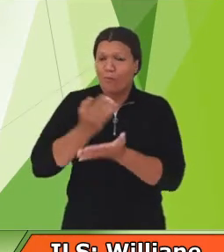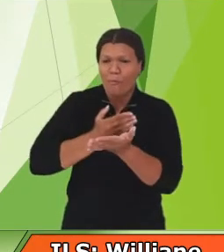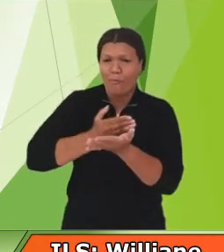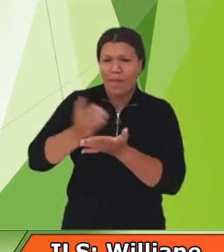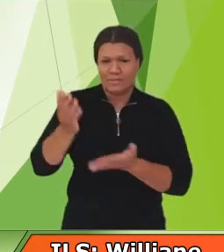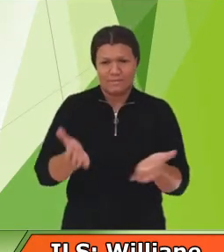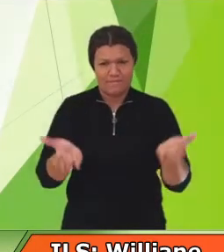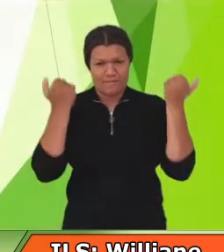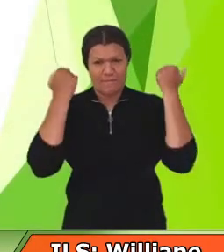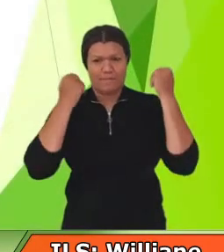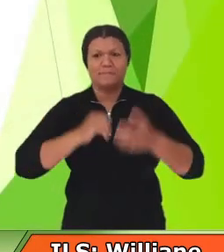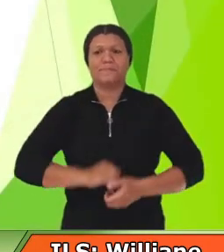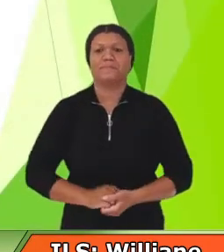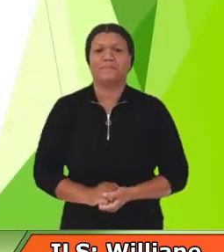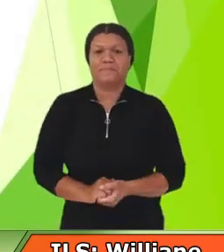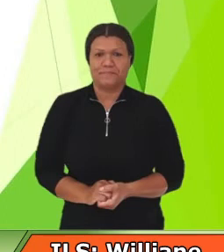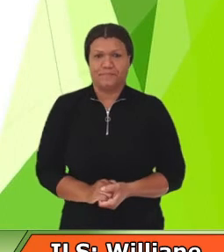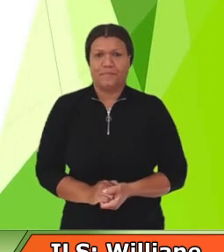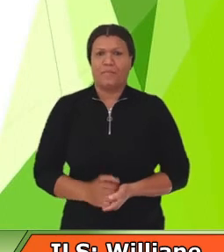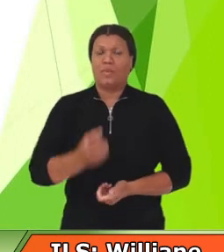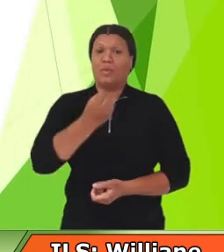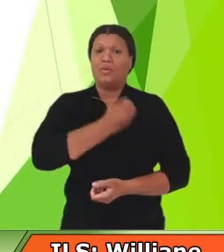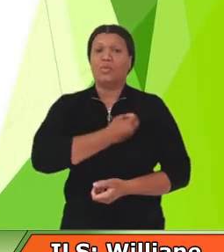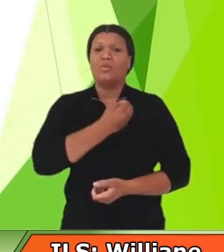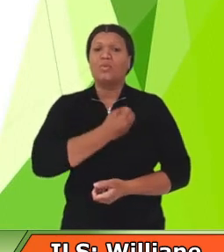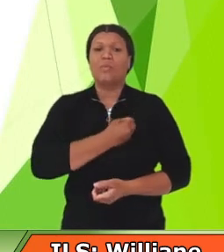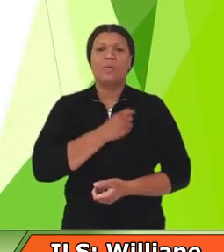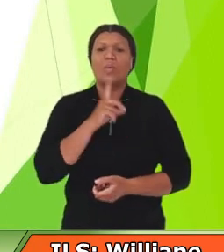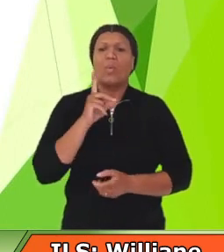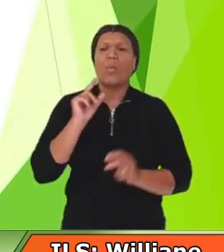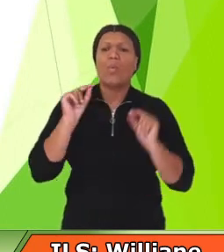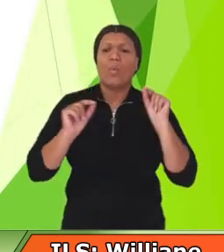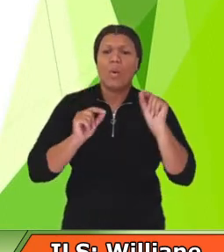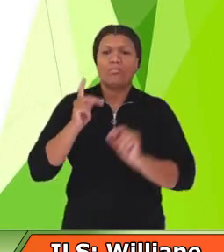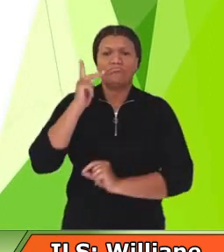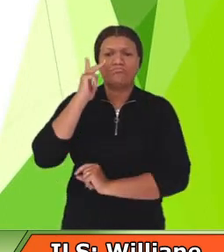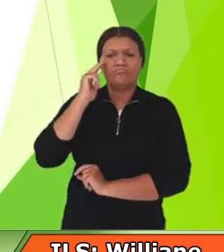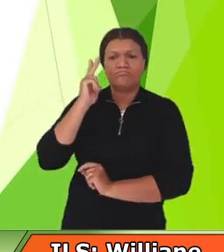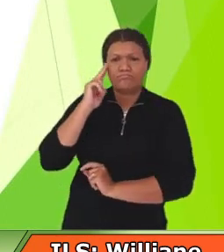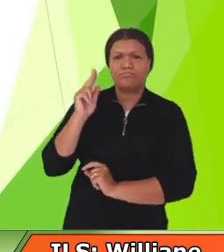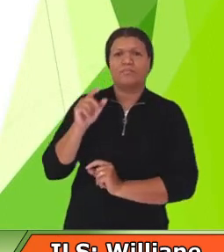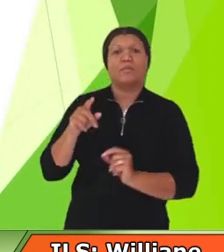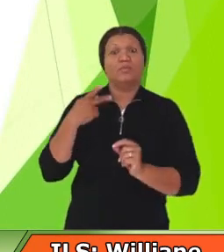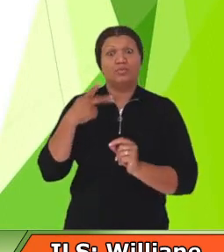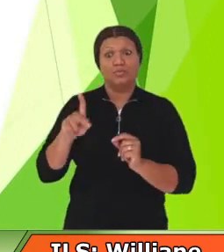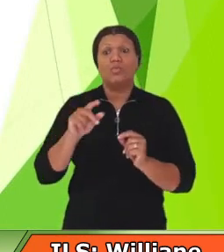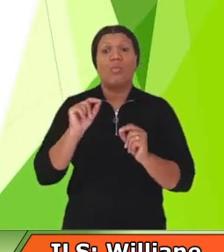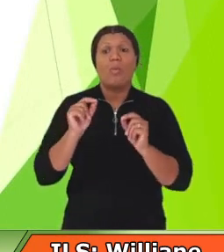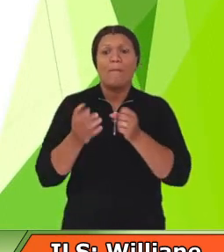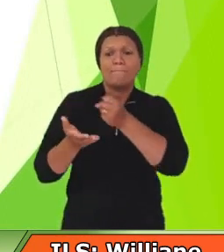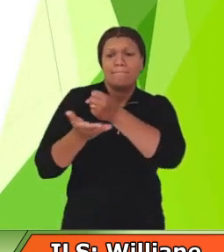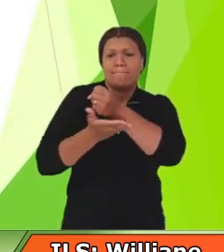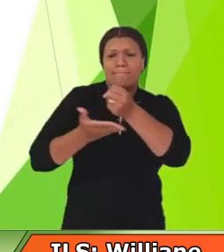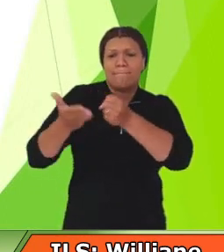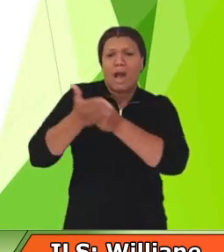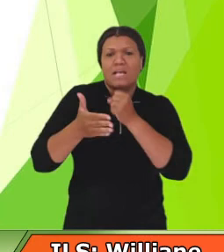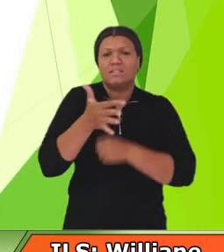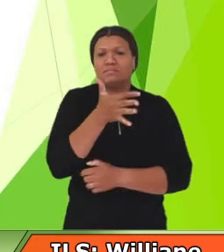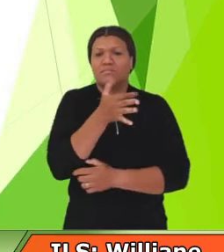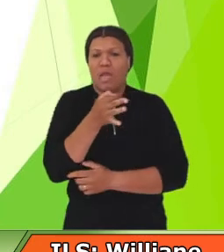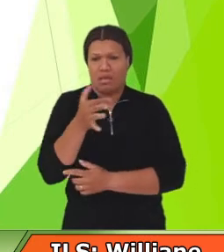Então, vamos começar. Os números naturais e sua base decimal. Aqui nós